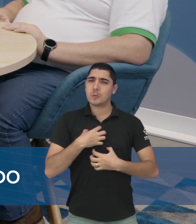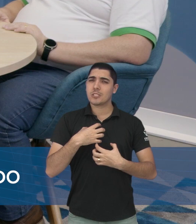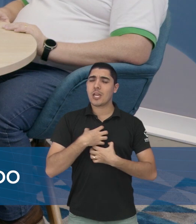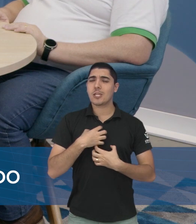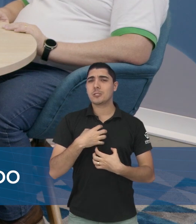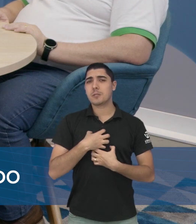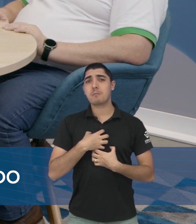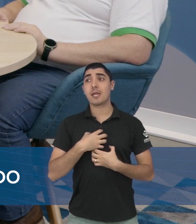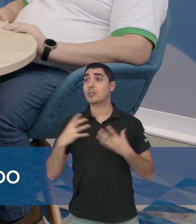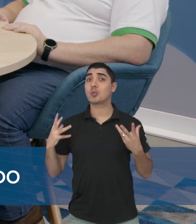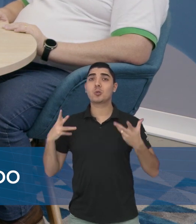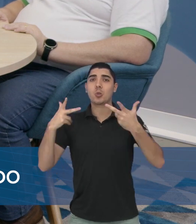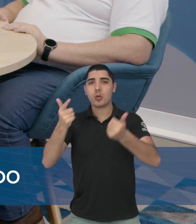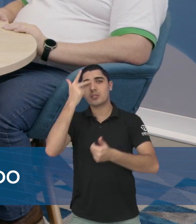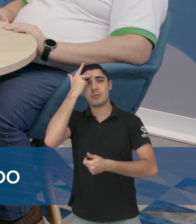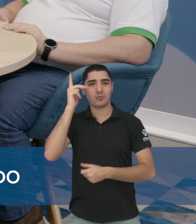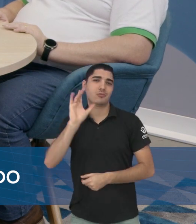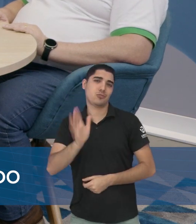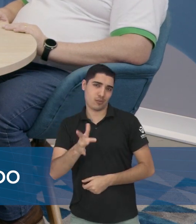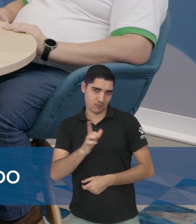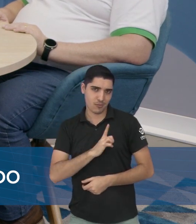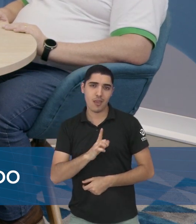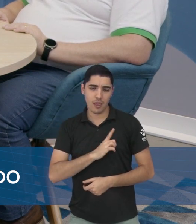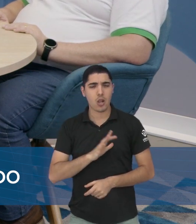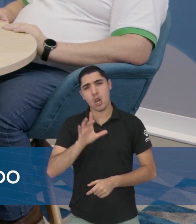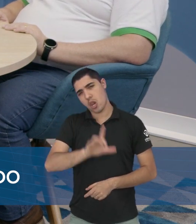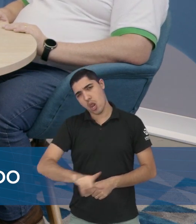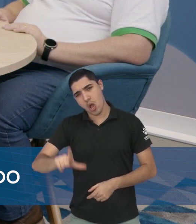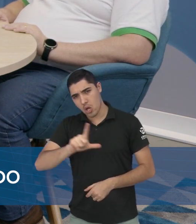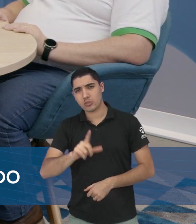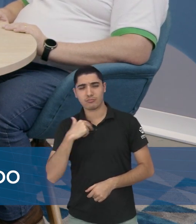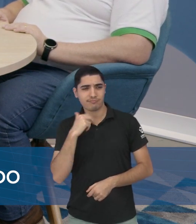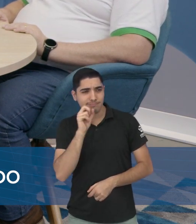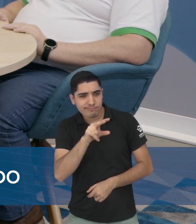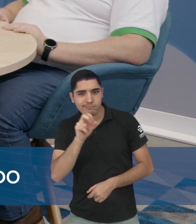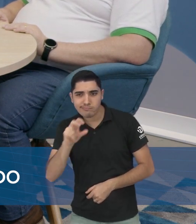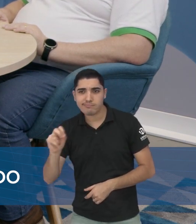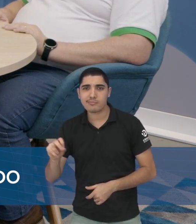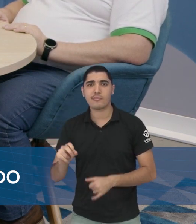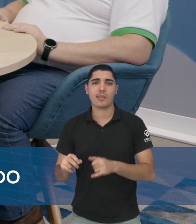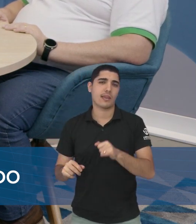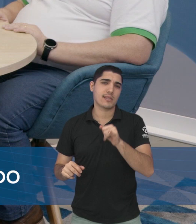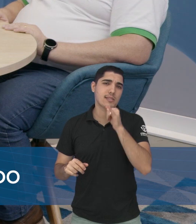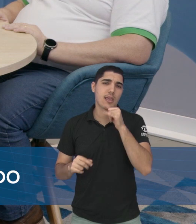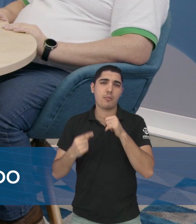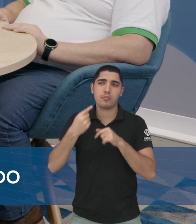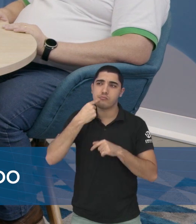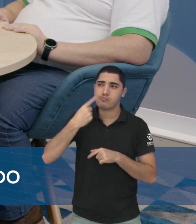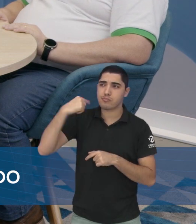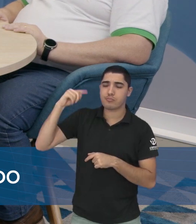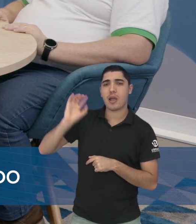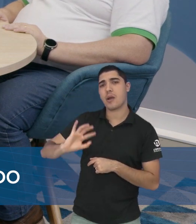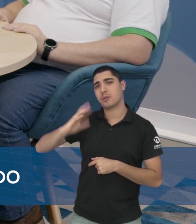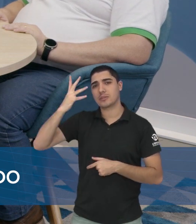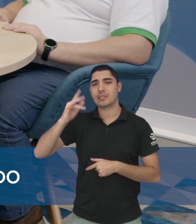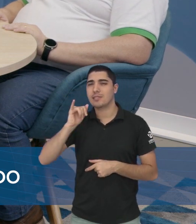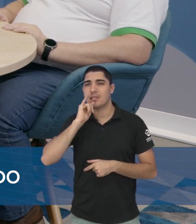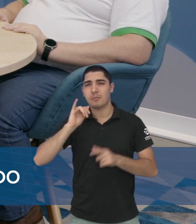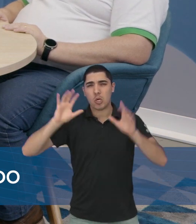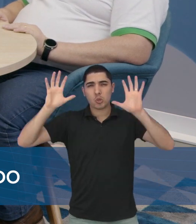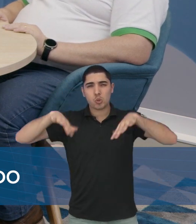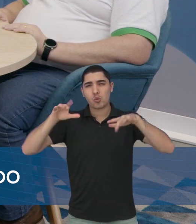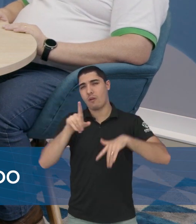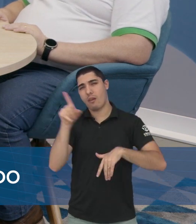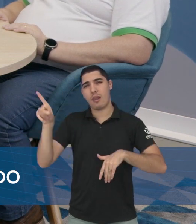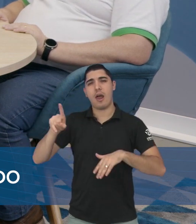permeia quase que todo mundo, né. Claro, a gente vê muitas situações que desanimam, né, dando o exemplo recentemente das